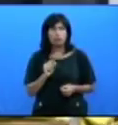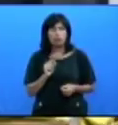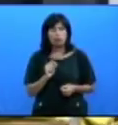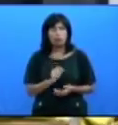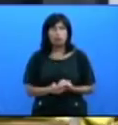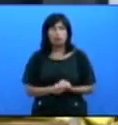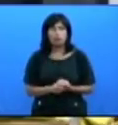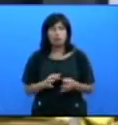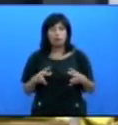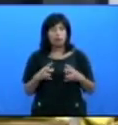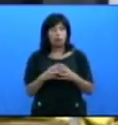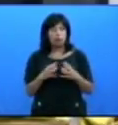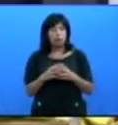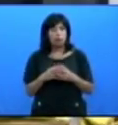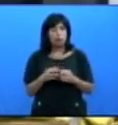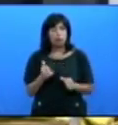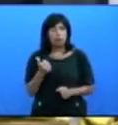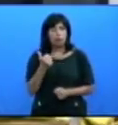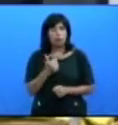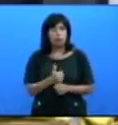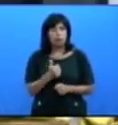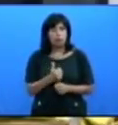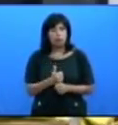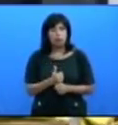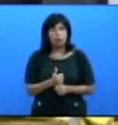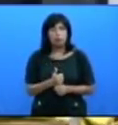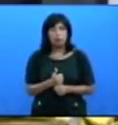Diretor constante da Lei